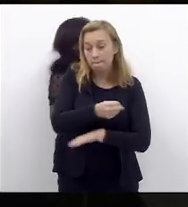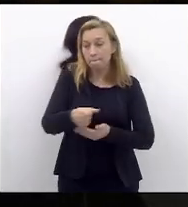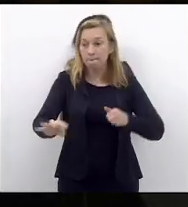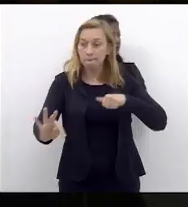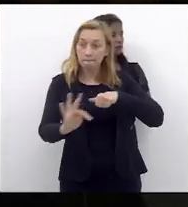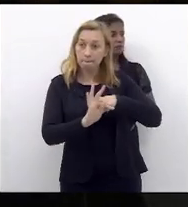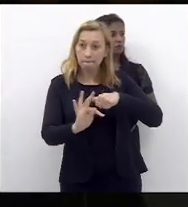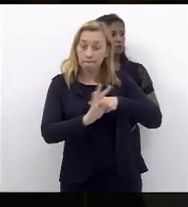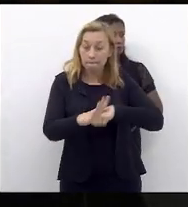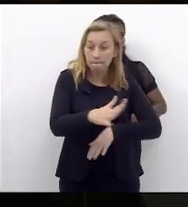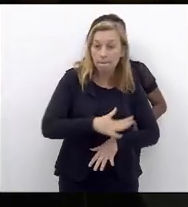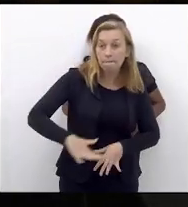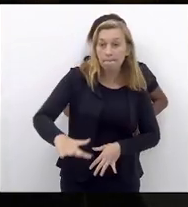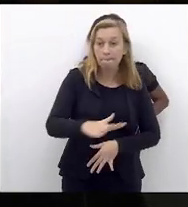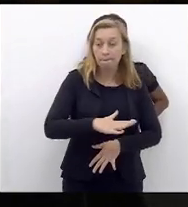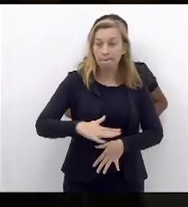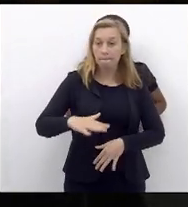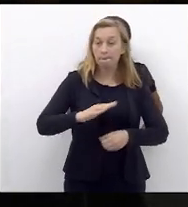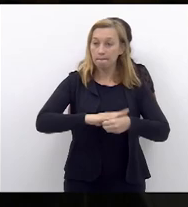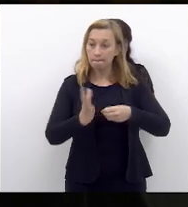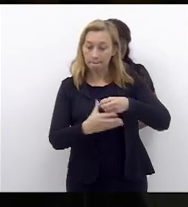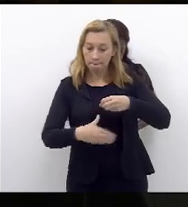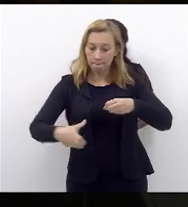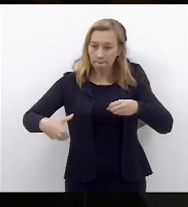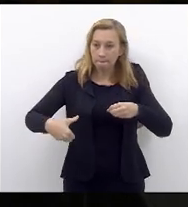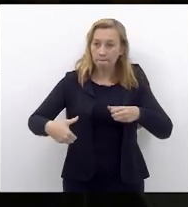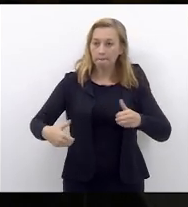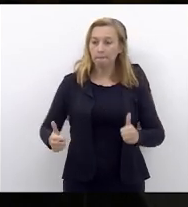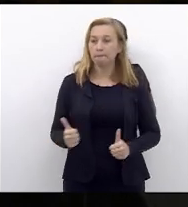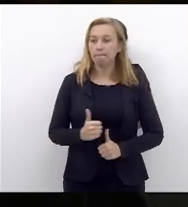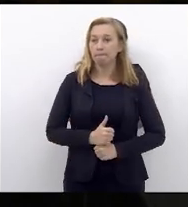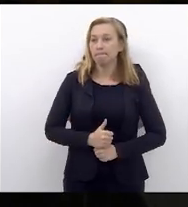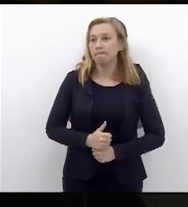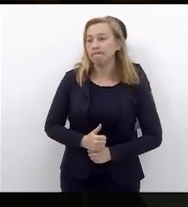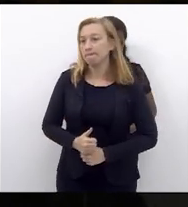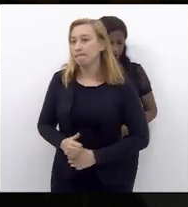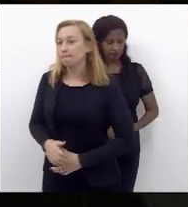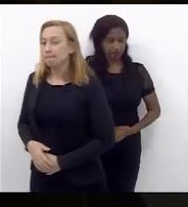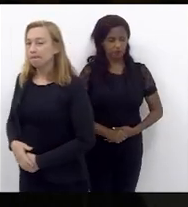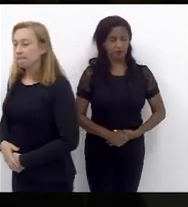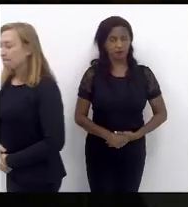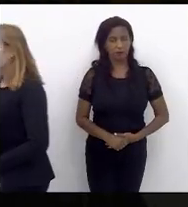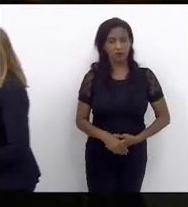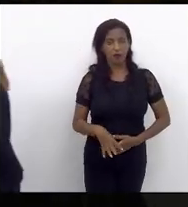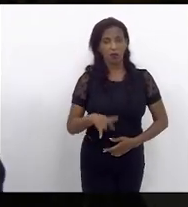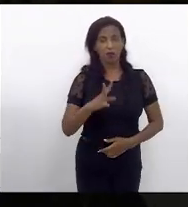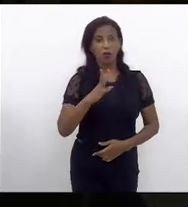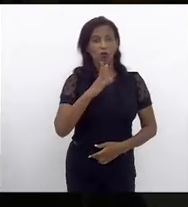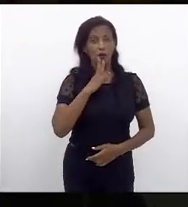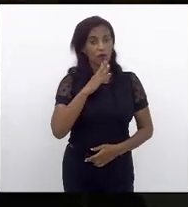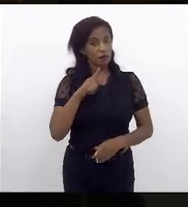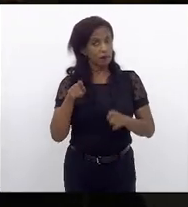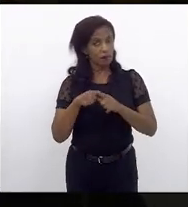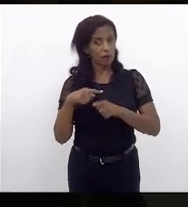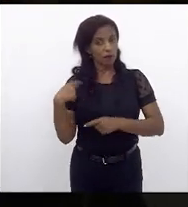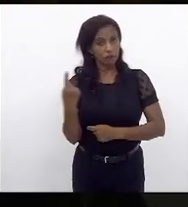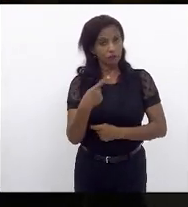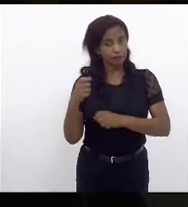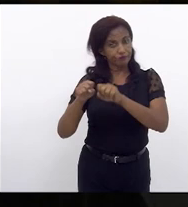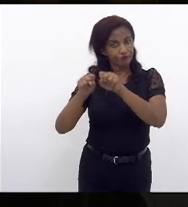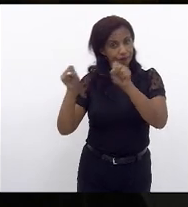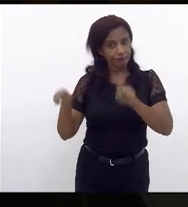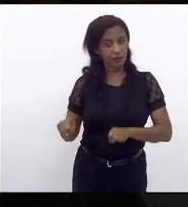técnico na área de saneamento. E conhecer o nosso sistema também. Não